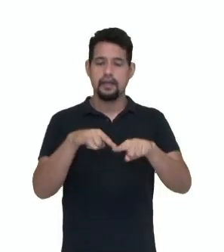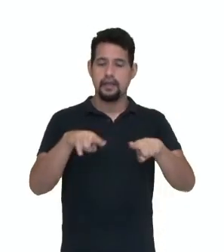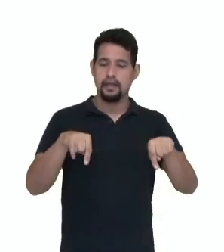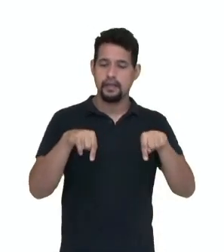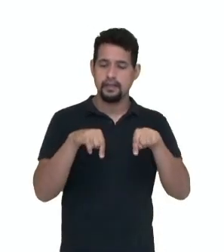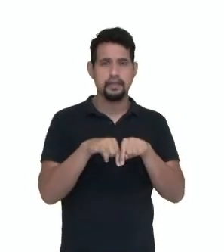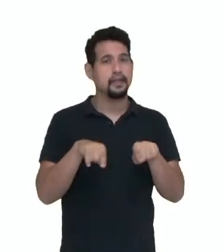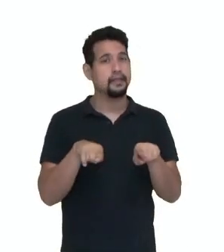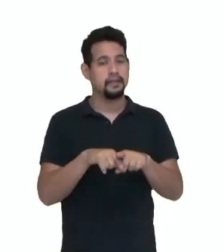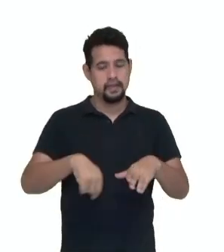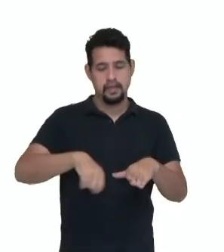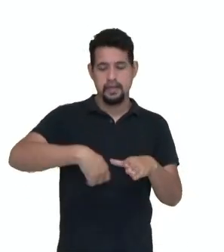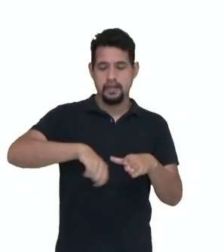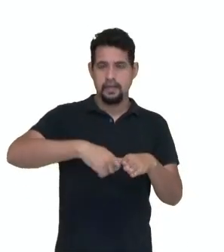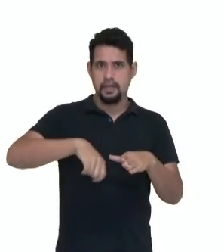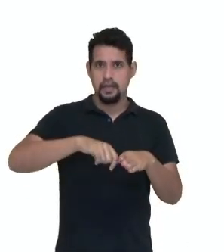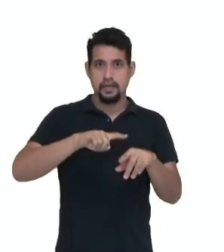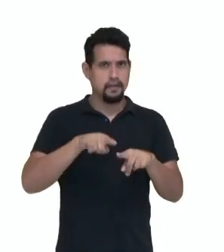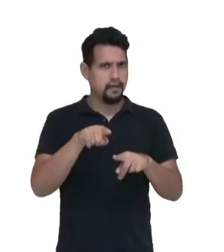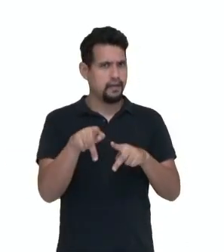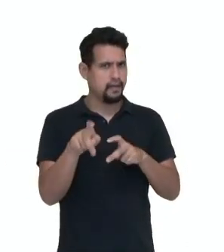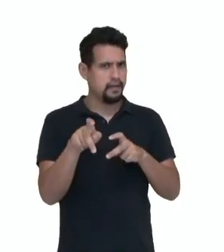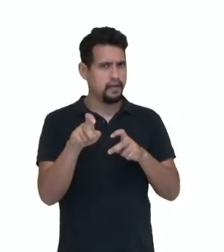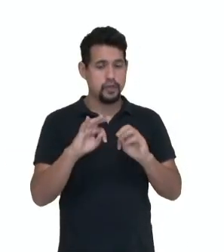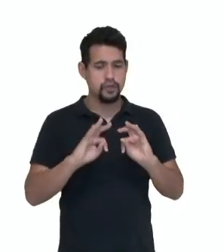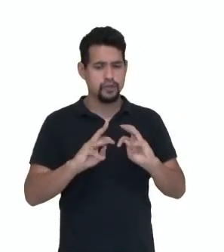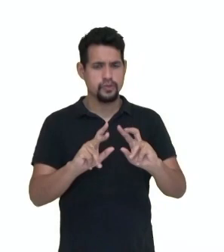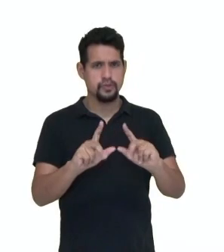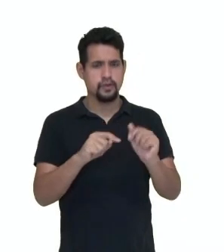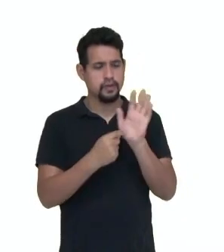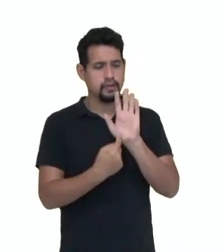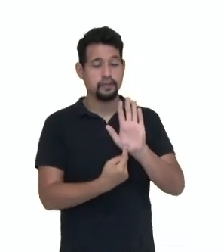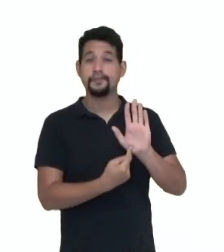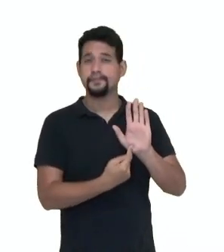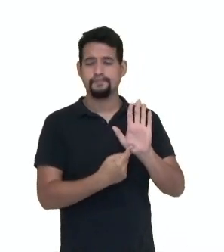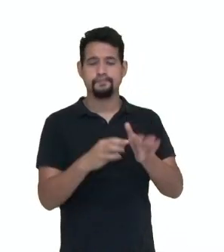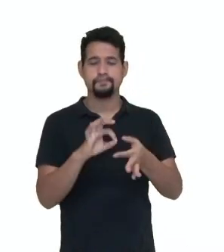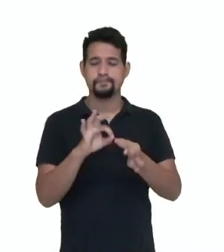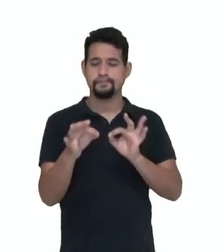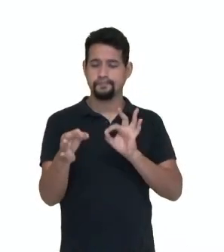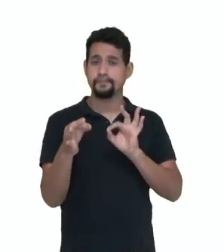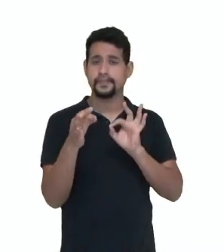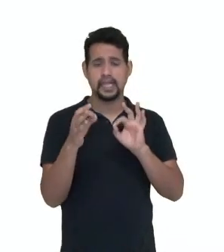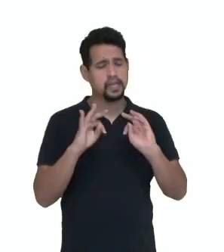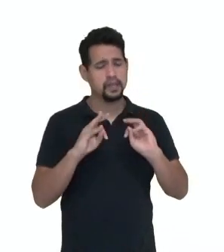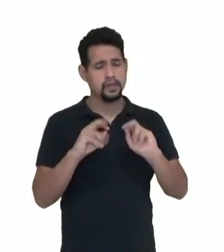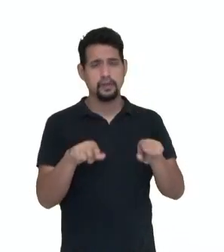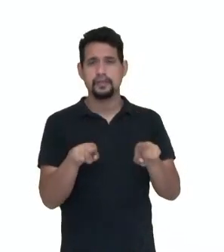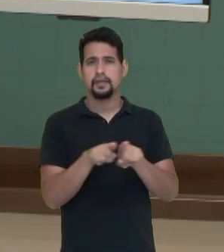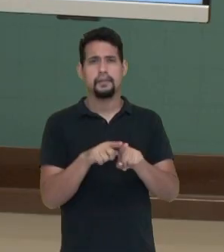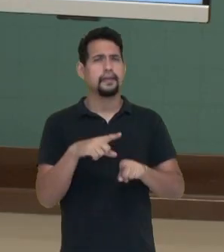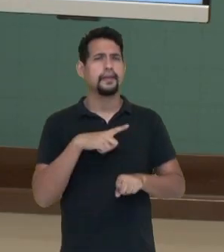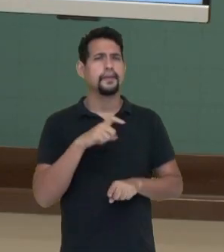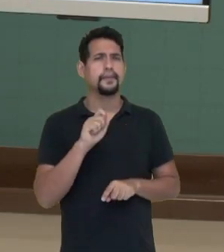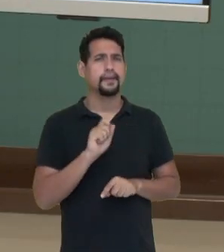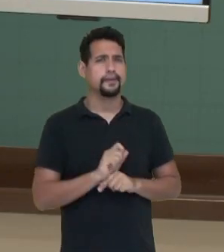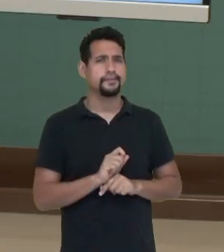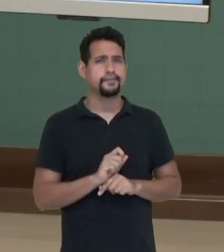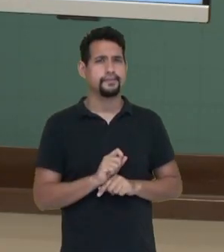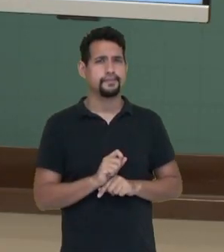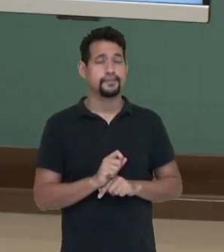de serviço e a cozinha. E perceba que todos eles estão indicando aí essas medidas e todos são no formato, né?